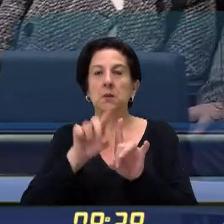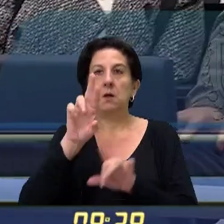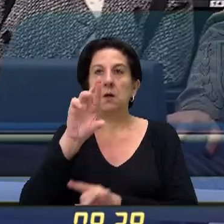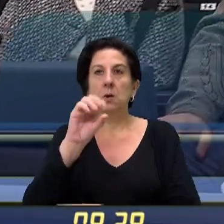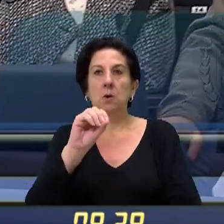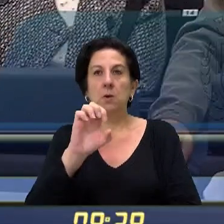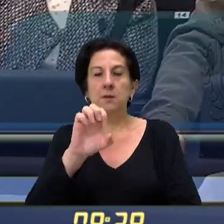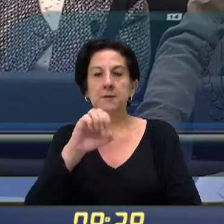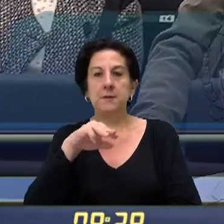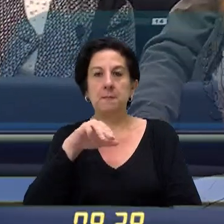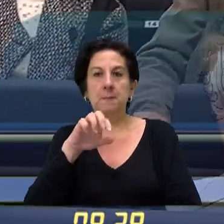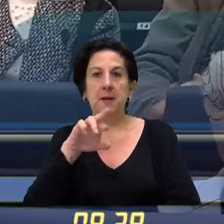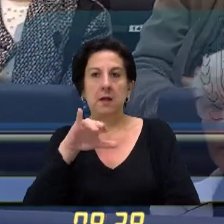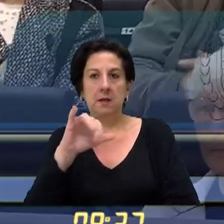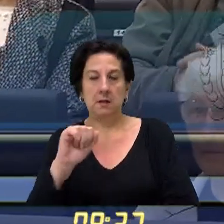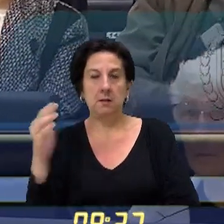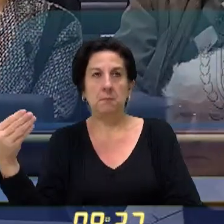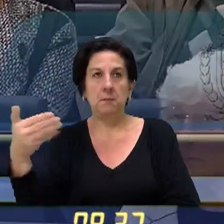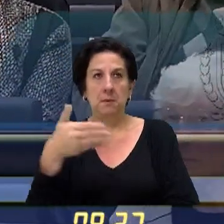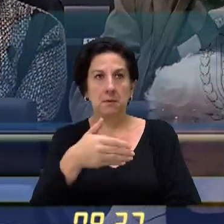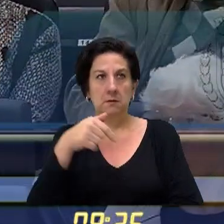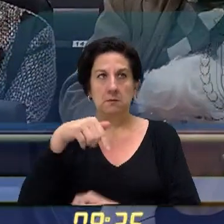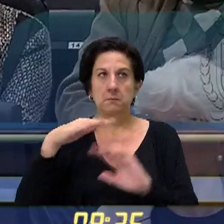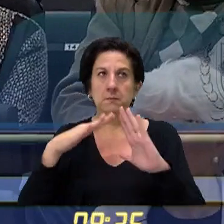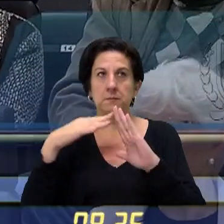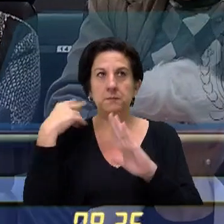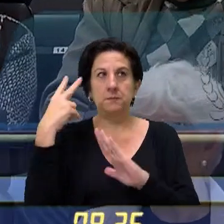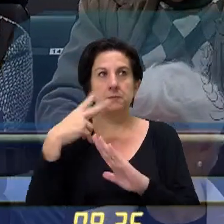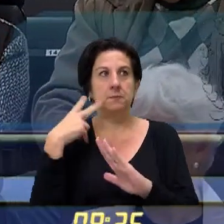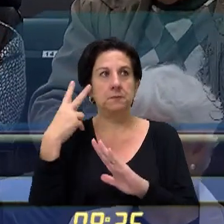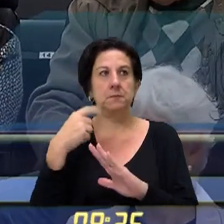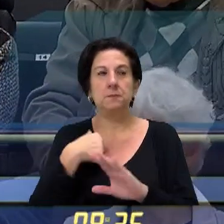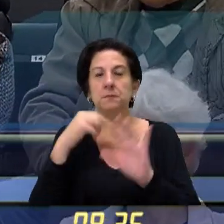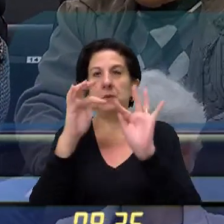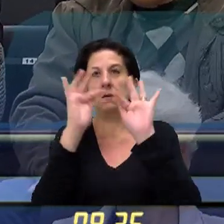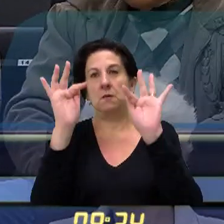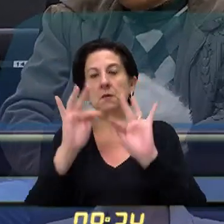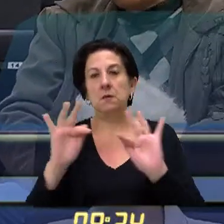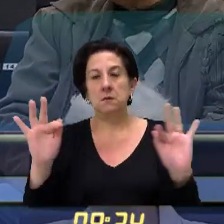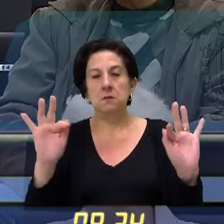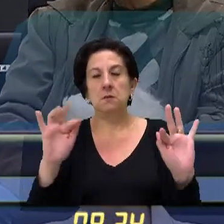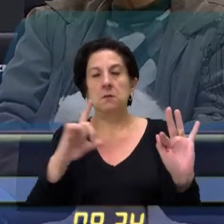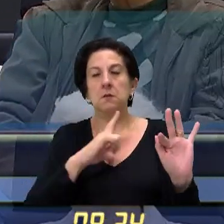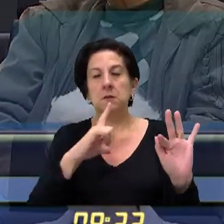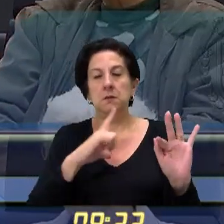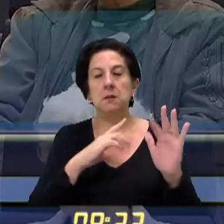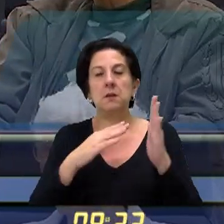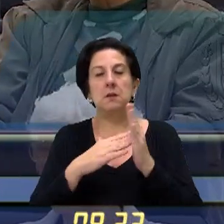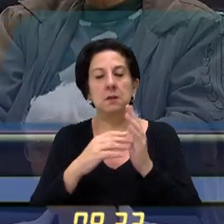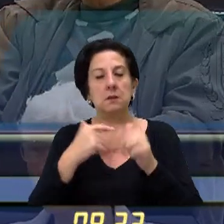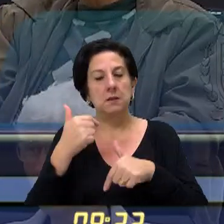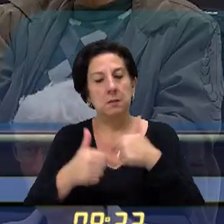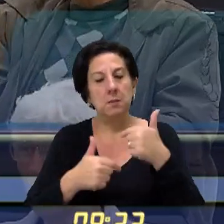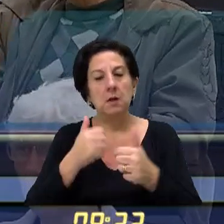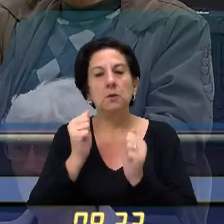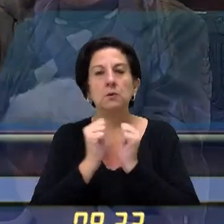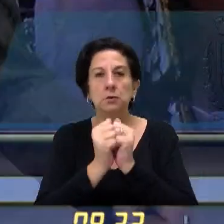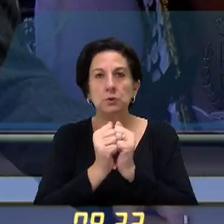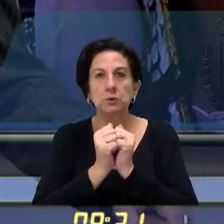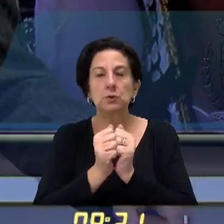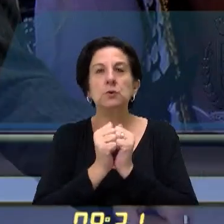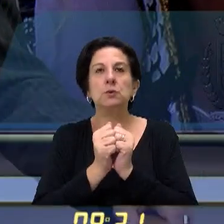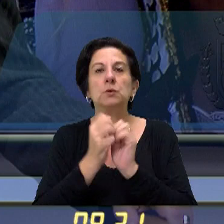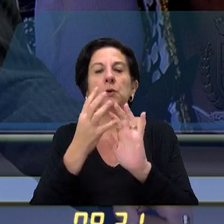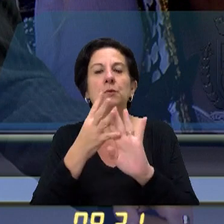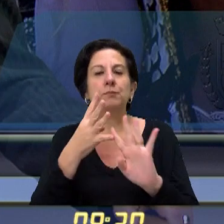Wilkman, pela presença de vocês aqui, e fico muito feliz por ter por muito tempo ombreado junto com vocês nas fileiras